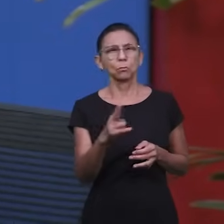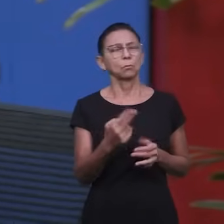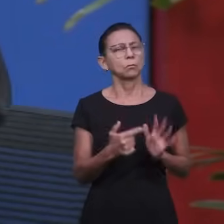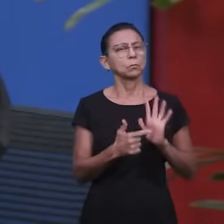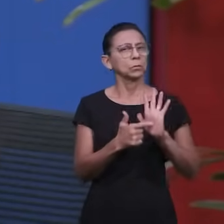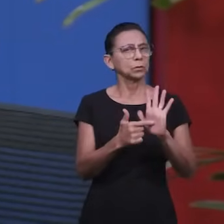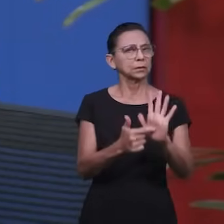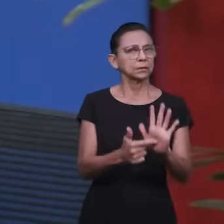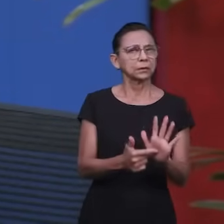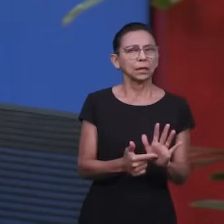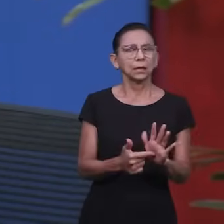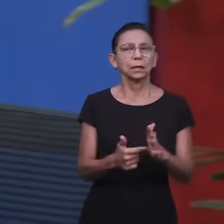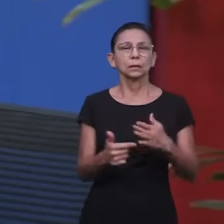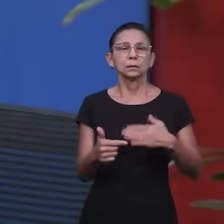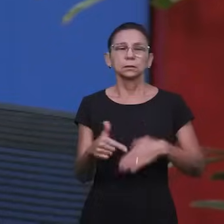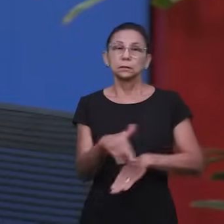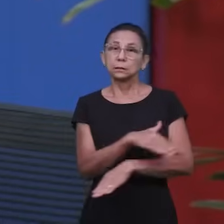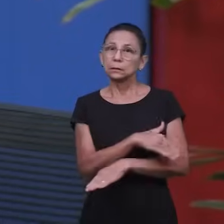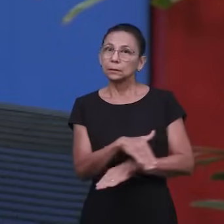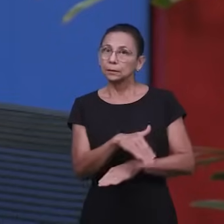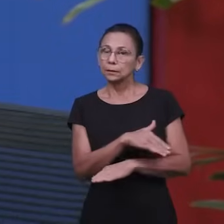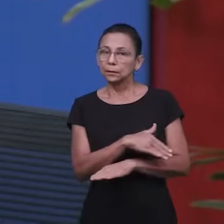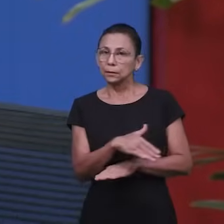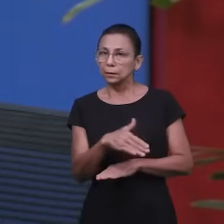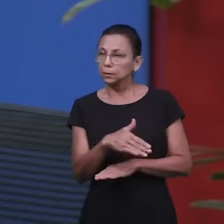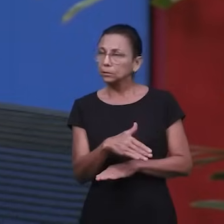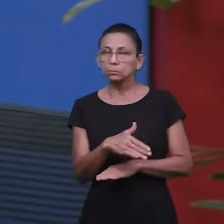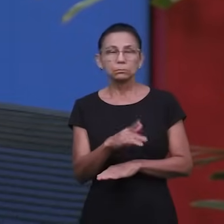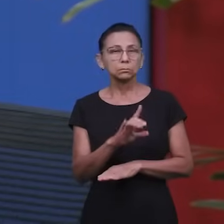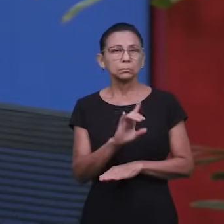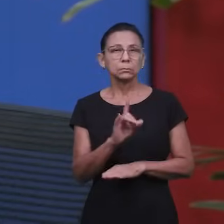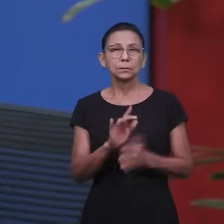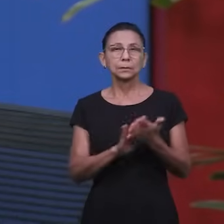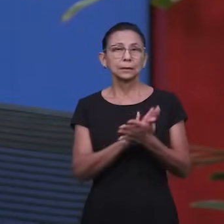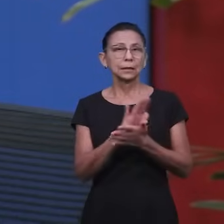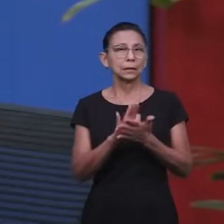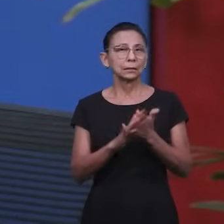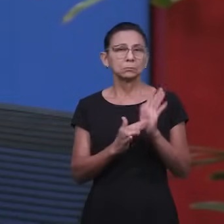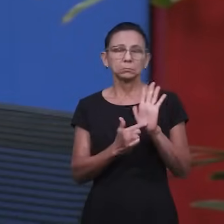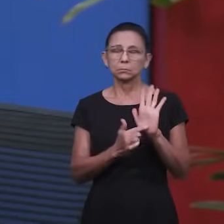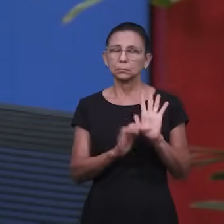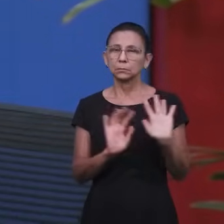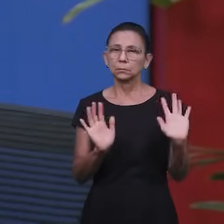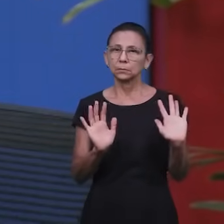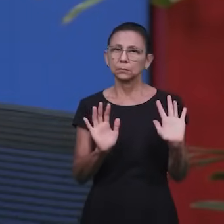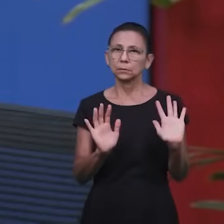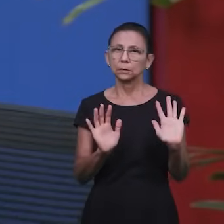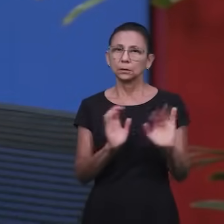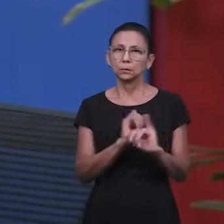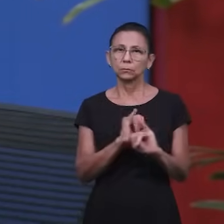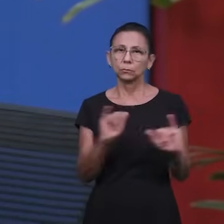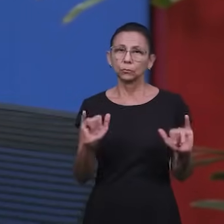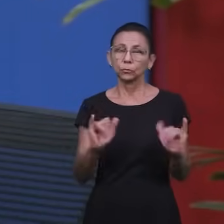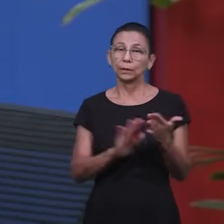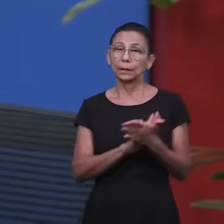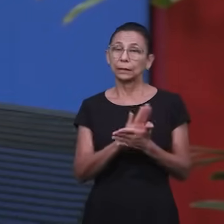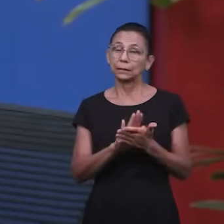nem a localidade muito claramente para que a pessoa não seja identificada, porque as